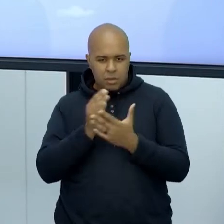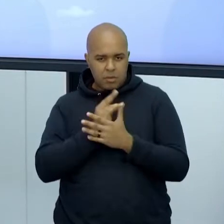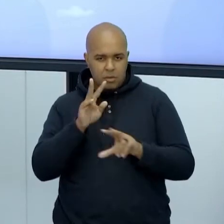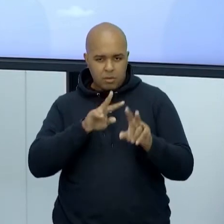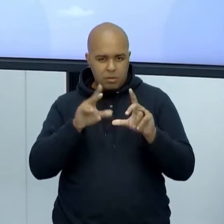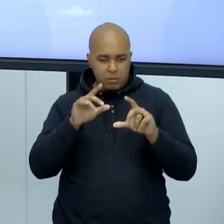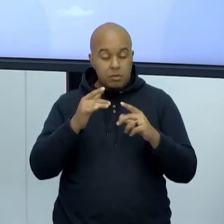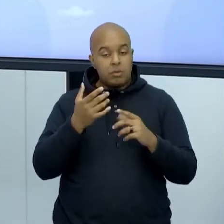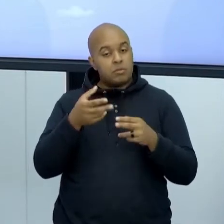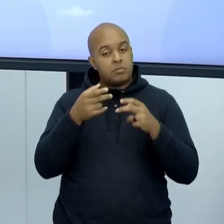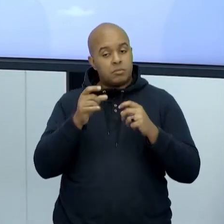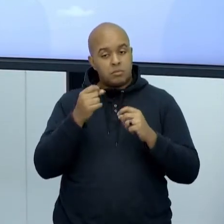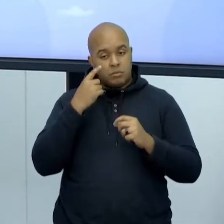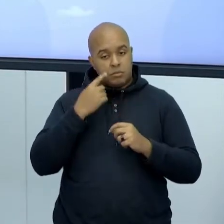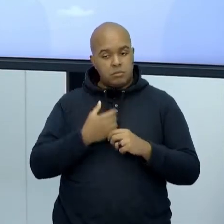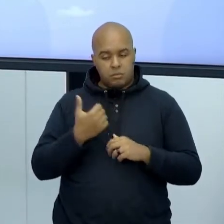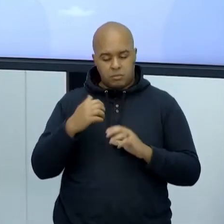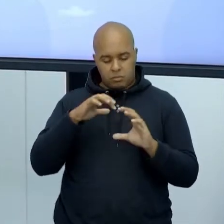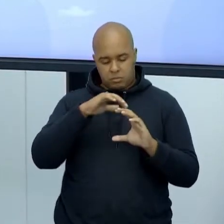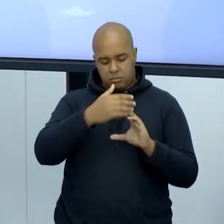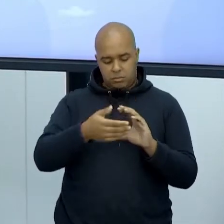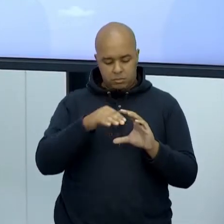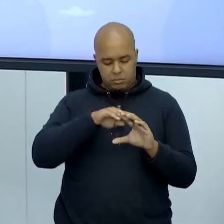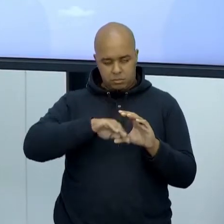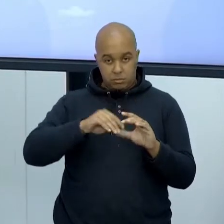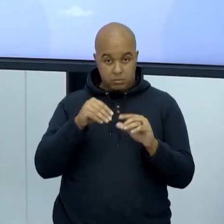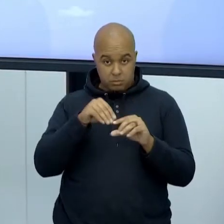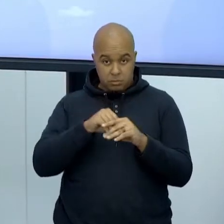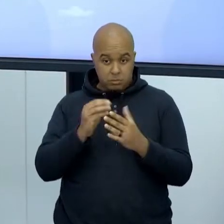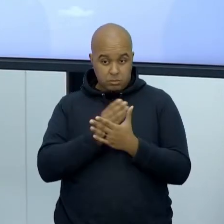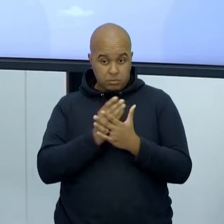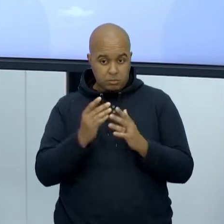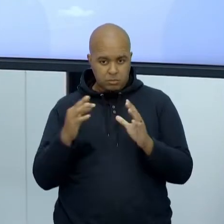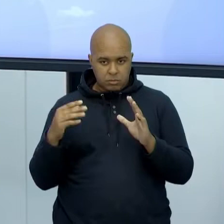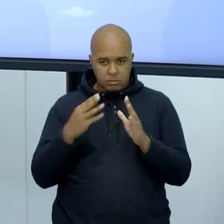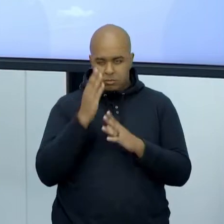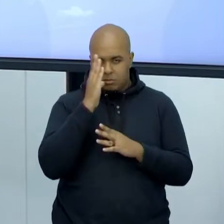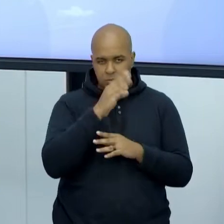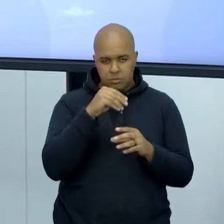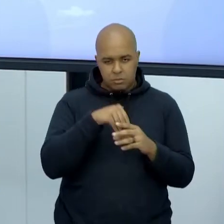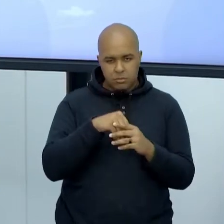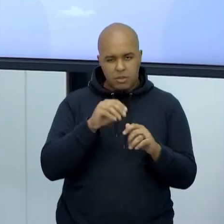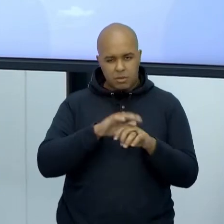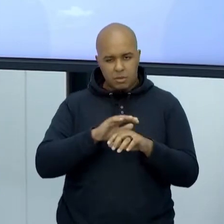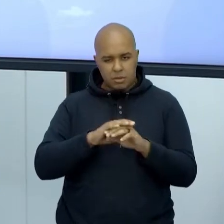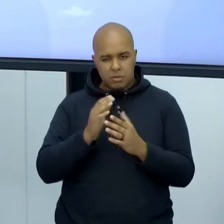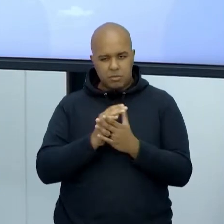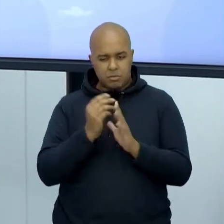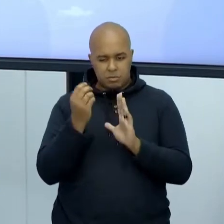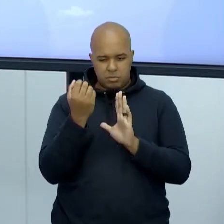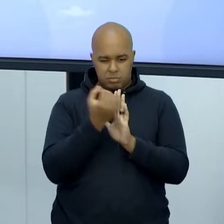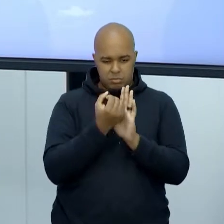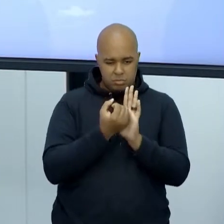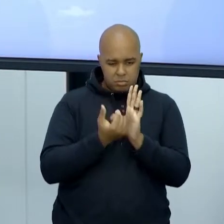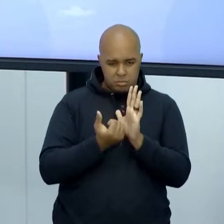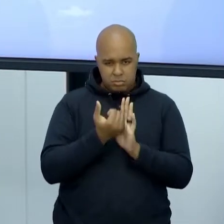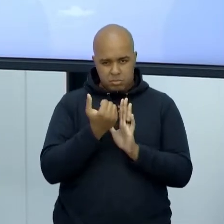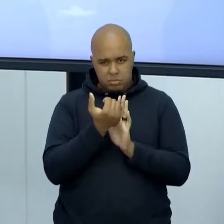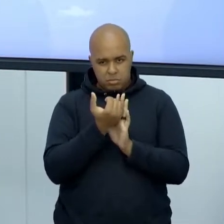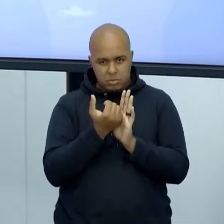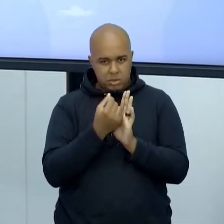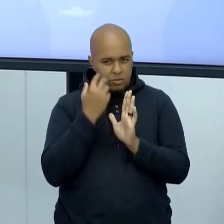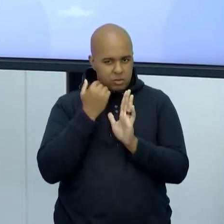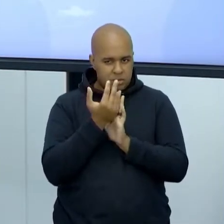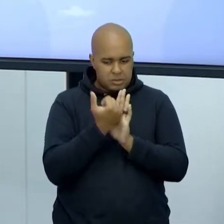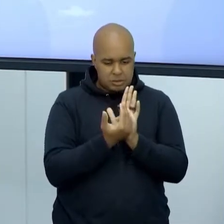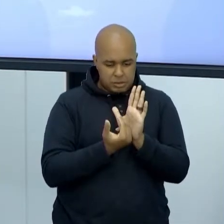E o que ele percebeu? Que essa radiação, algumas passaram direto aqui, né? Fez umas manchas, ele não viu, né? Ele só viu a